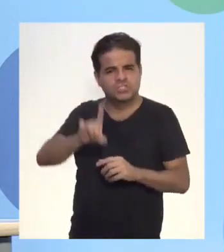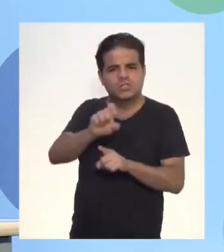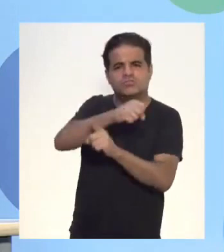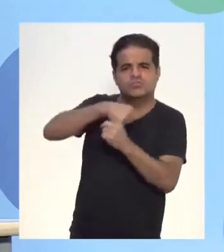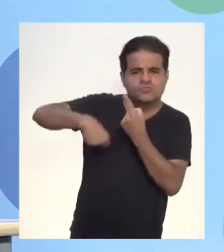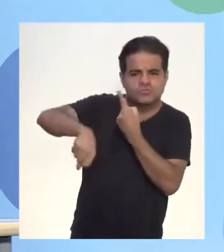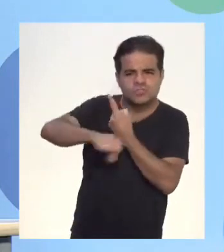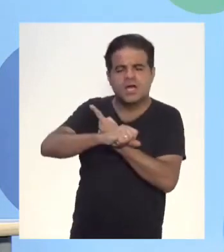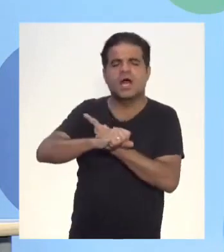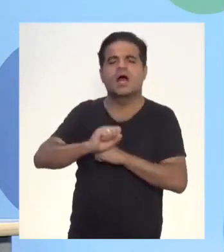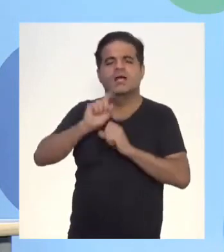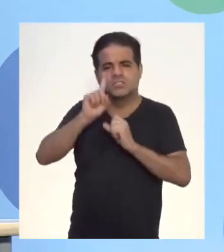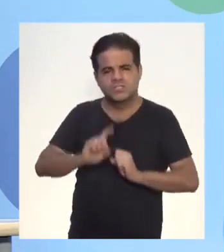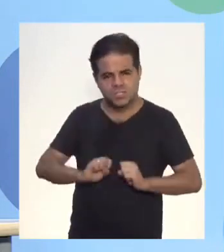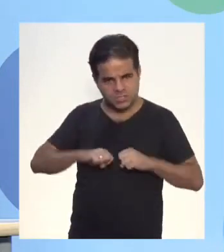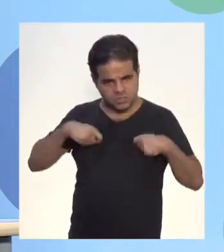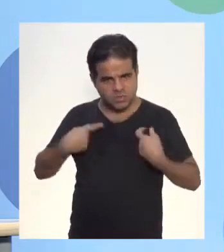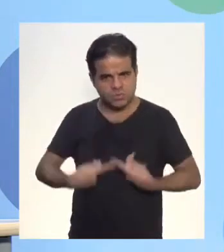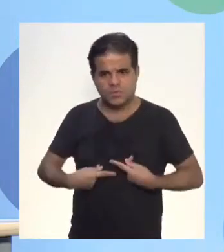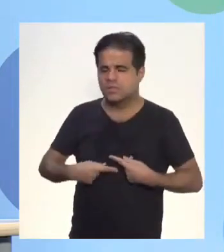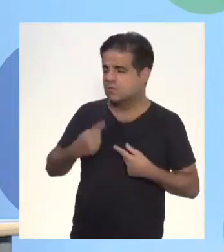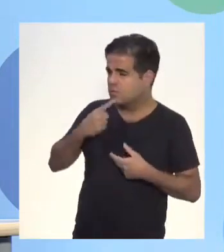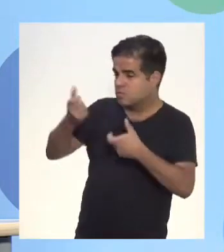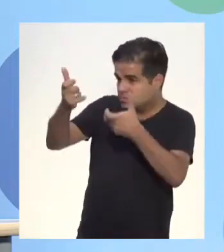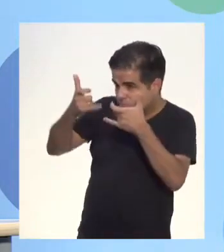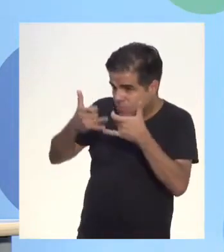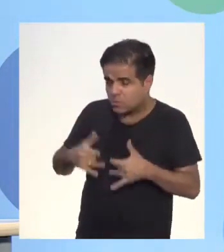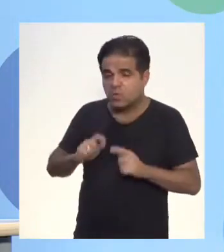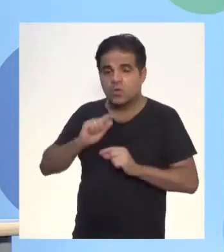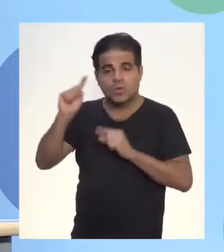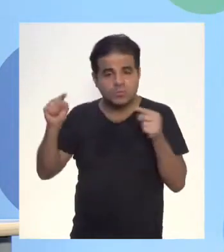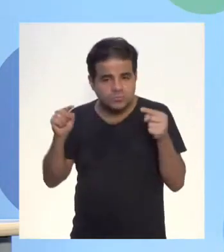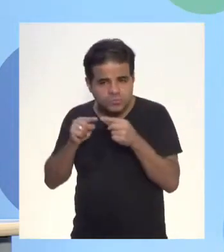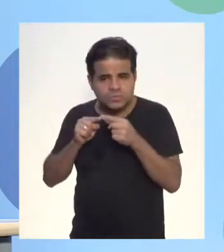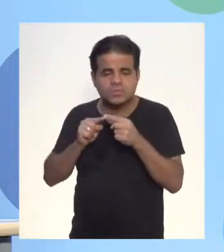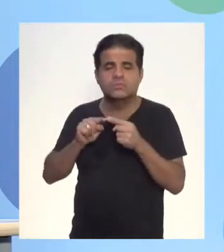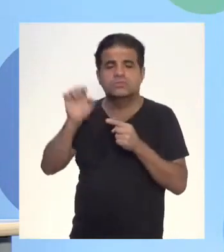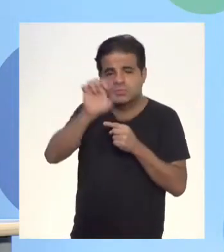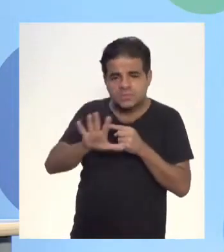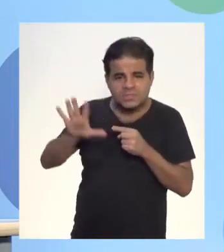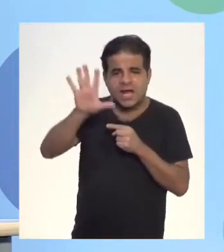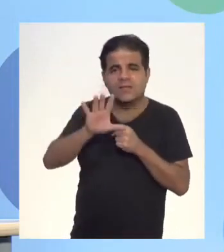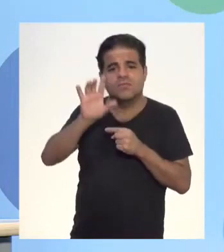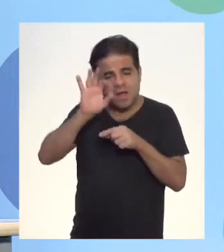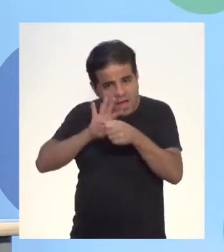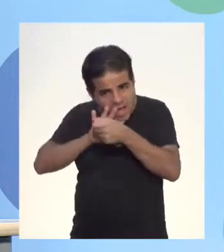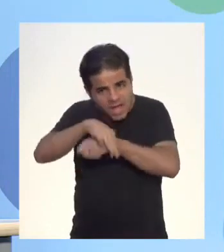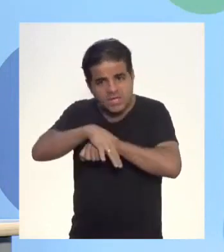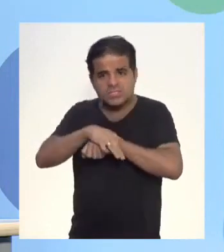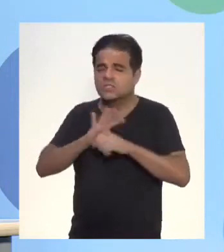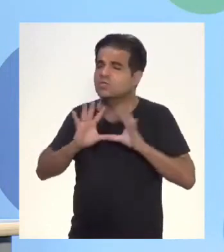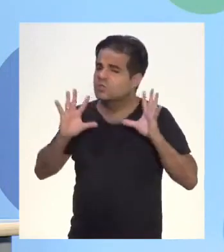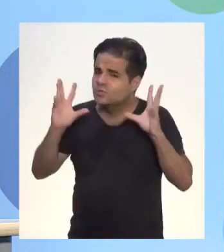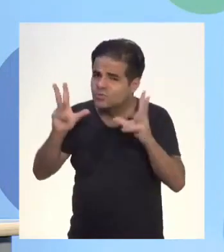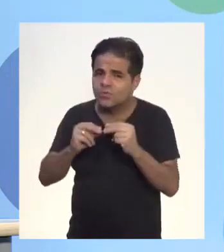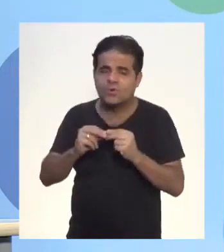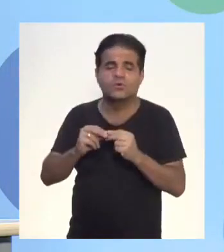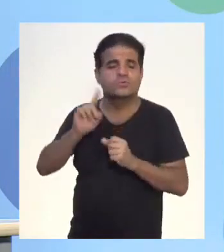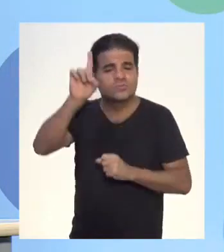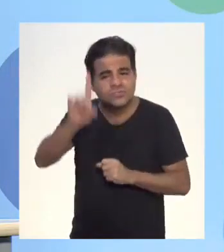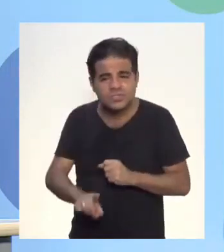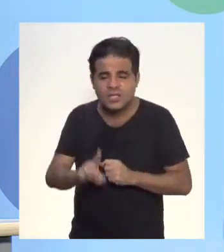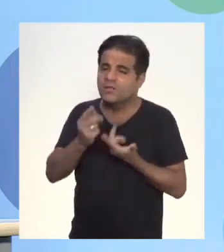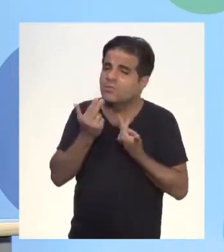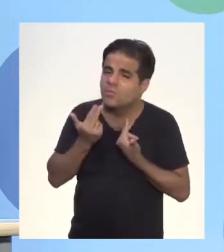sociais, em direitos humanos, como você ressaltou, sobre a função do Estado, é garantir que todos tenham direitos iguais.